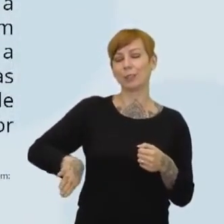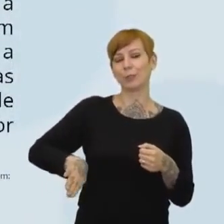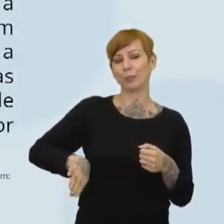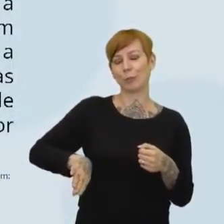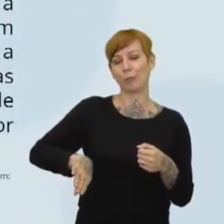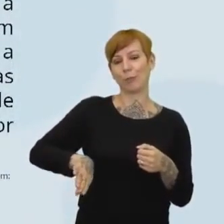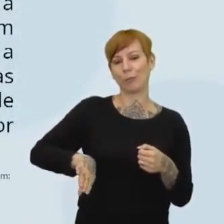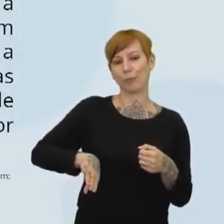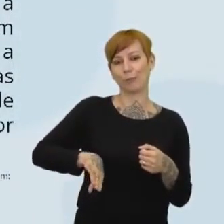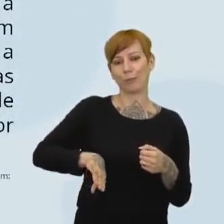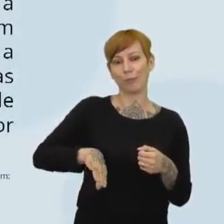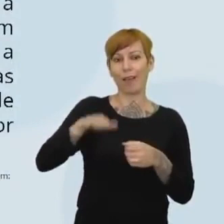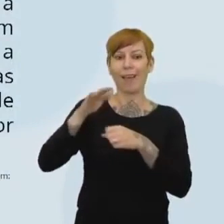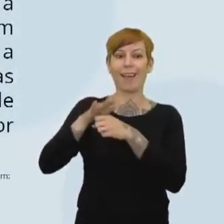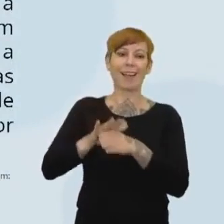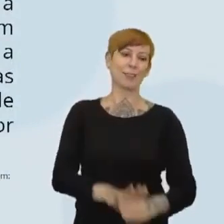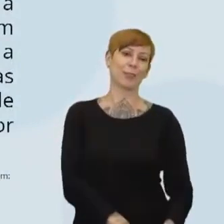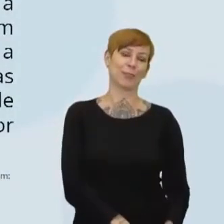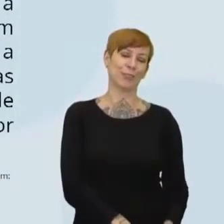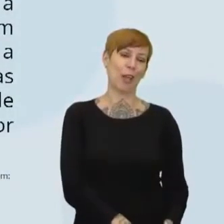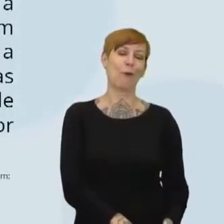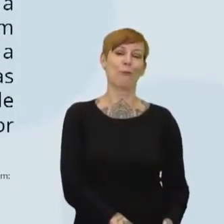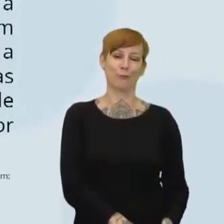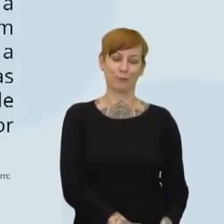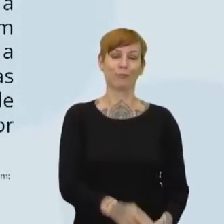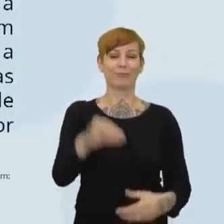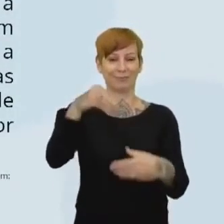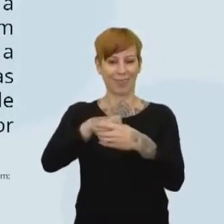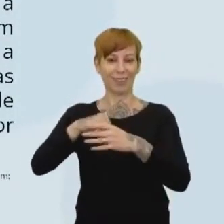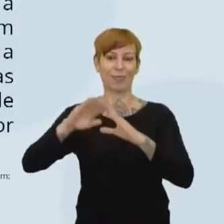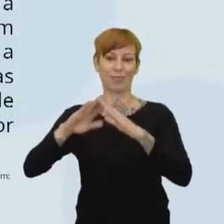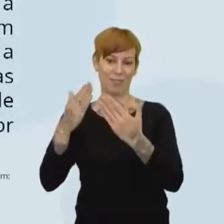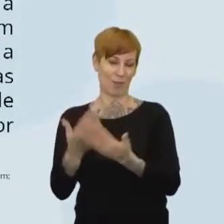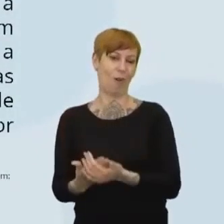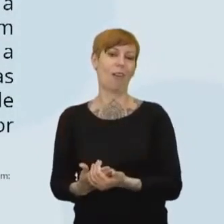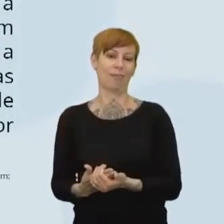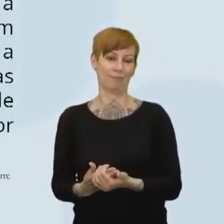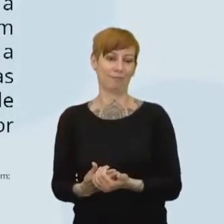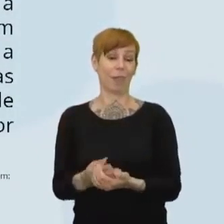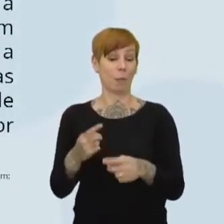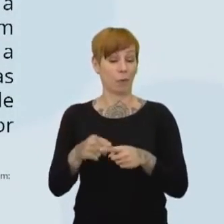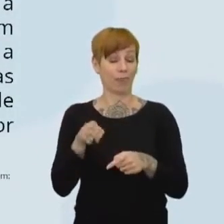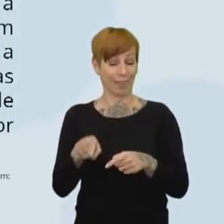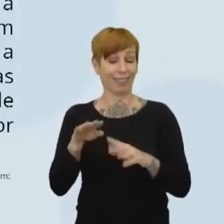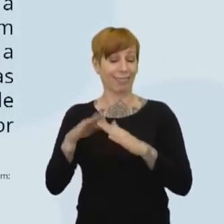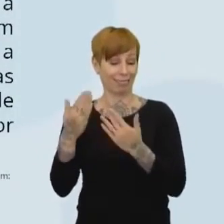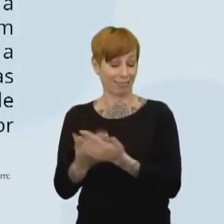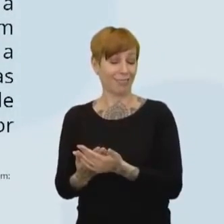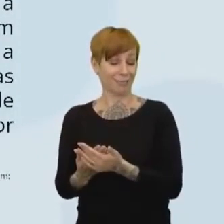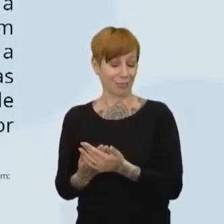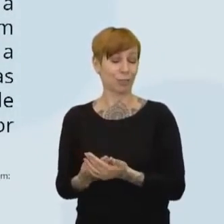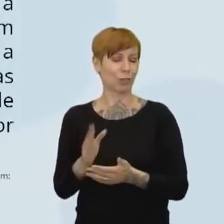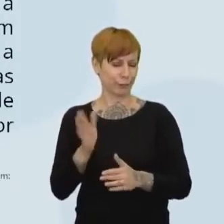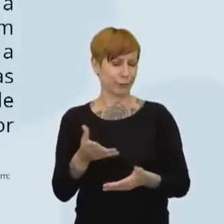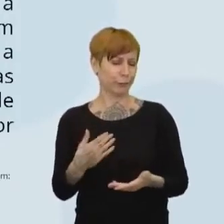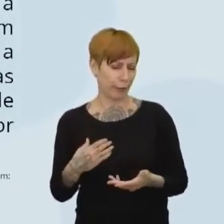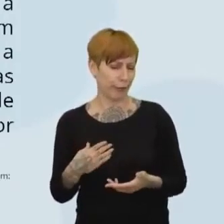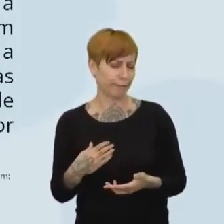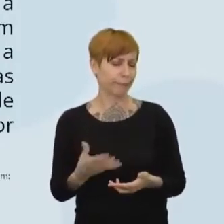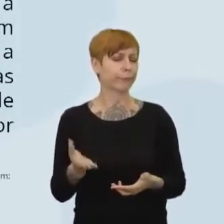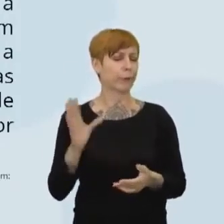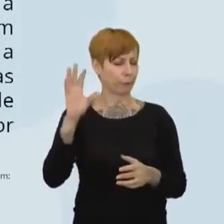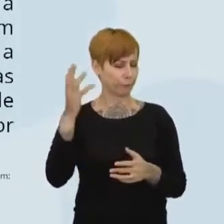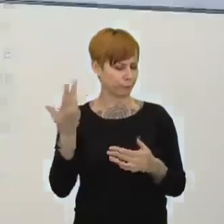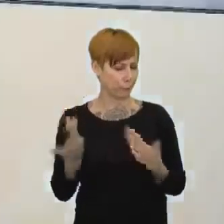que seria a exclusão dentro da escola? Então, dentro da escola, acho que vocês já viram, aquele aluno